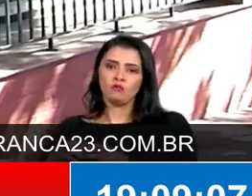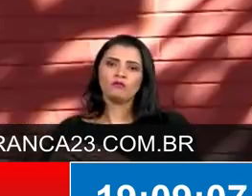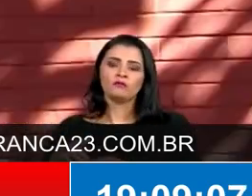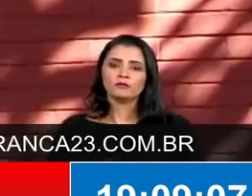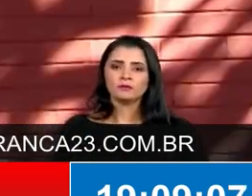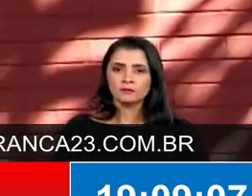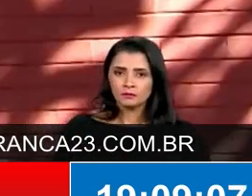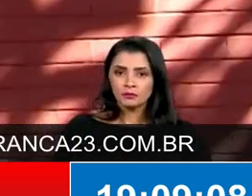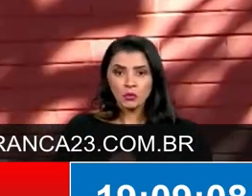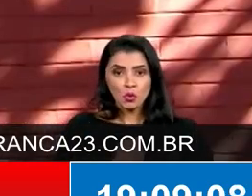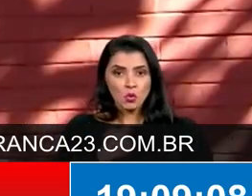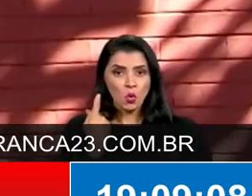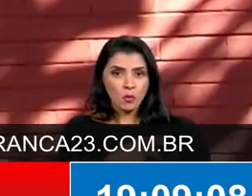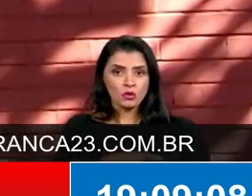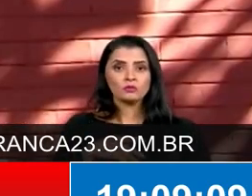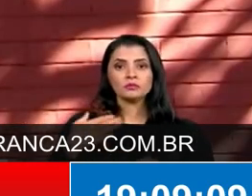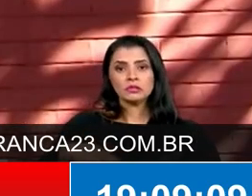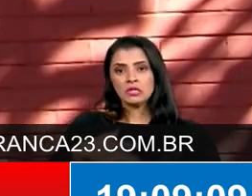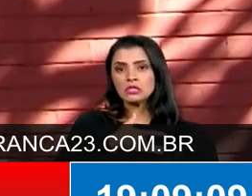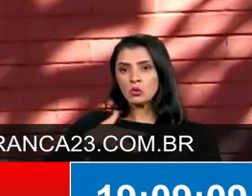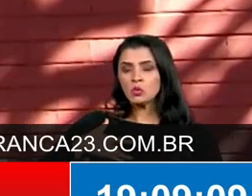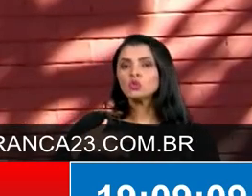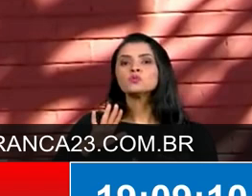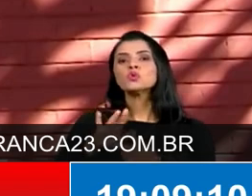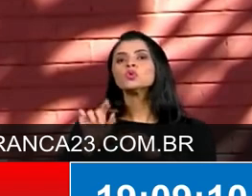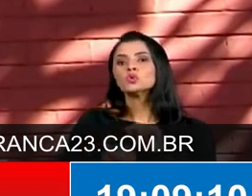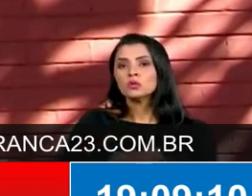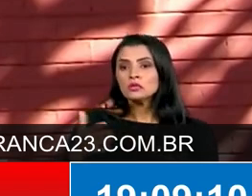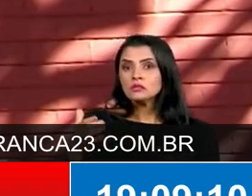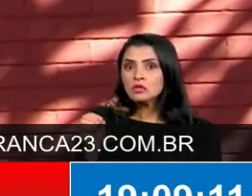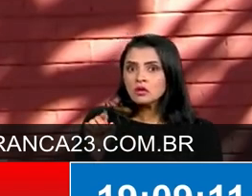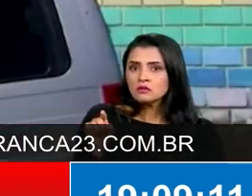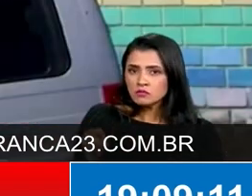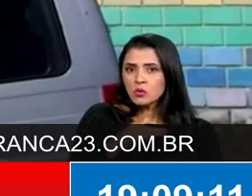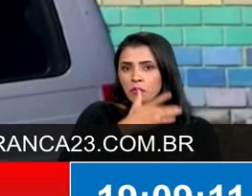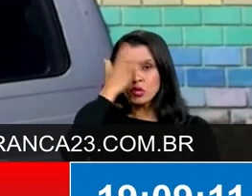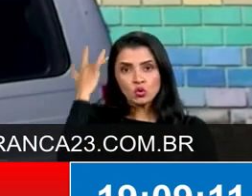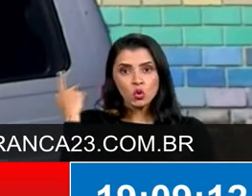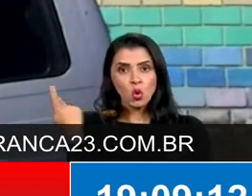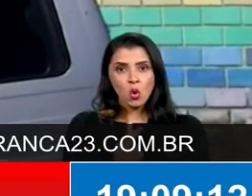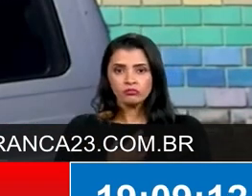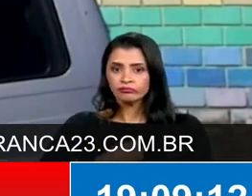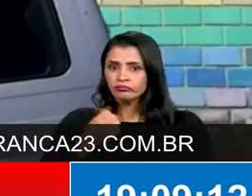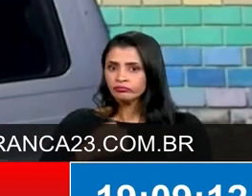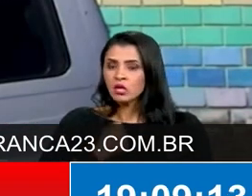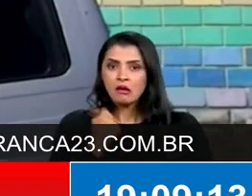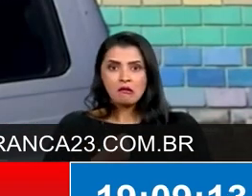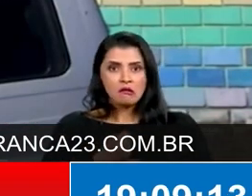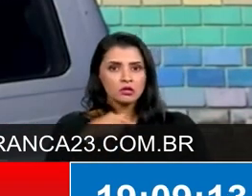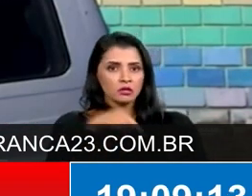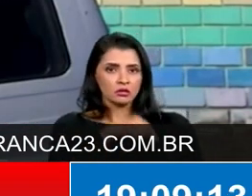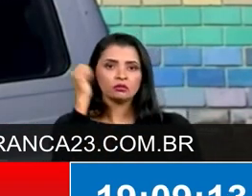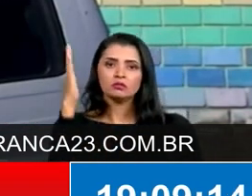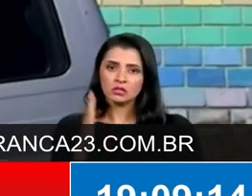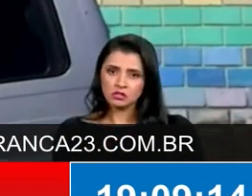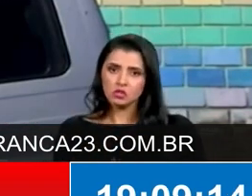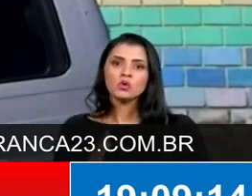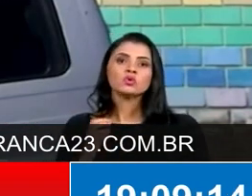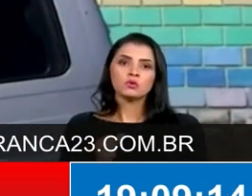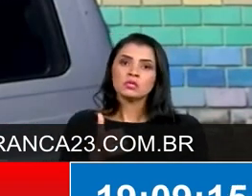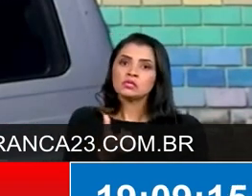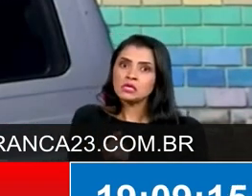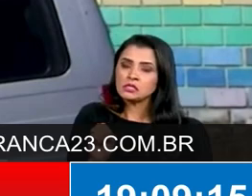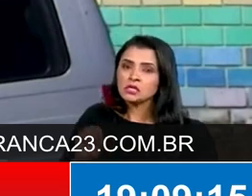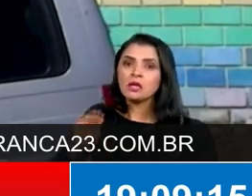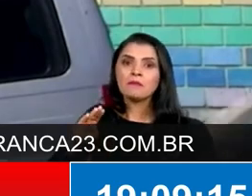ele. Os números do Ministério da Saúde indicam que 10 mil pessoas cometem suicídio todos os anos no Brasil e foram 60